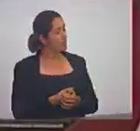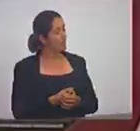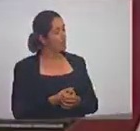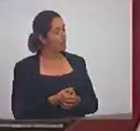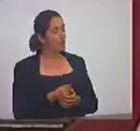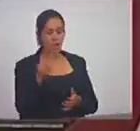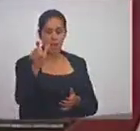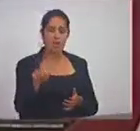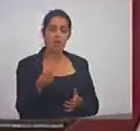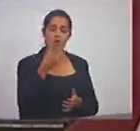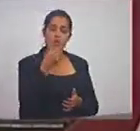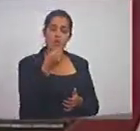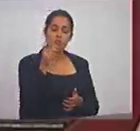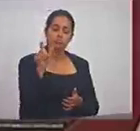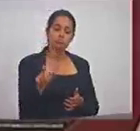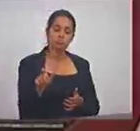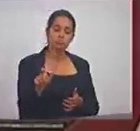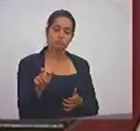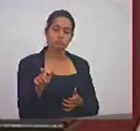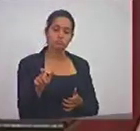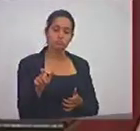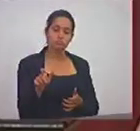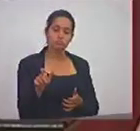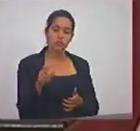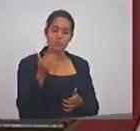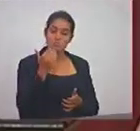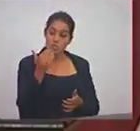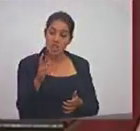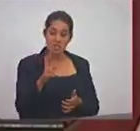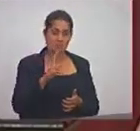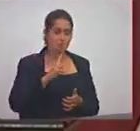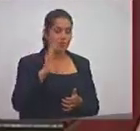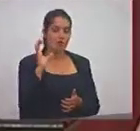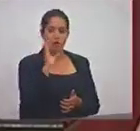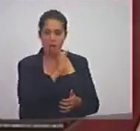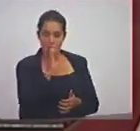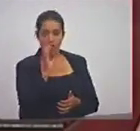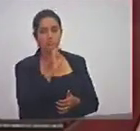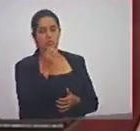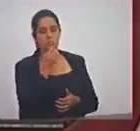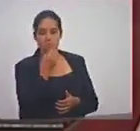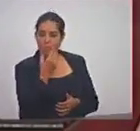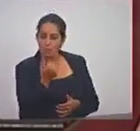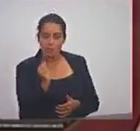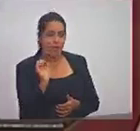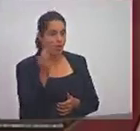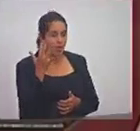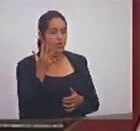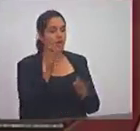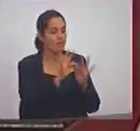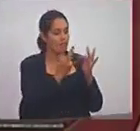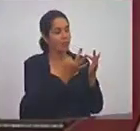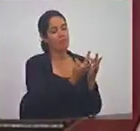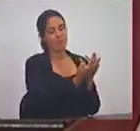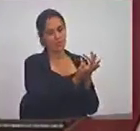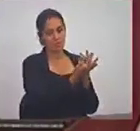ele prontamente atendeu o meu reclamo e prontamente resolveu uma situação de uma família carente.